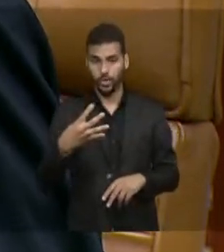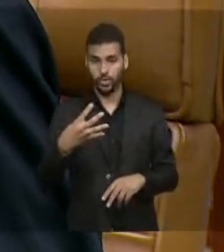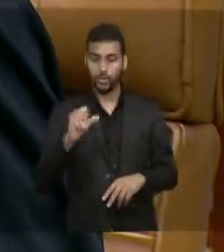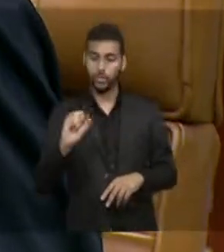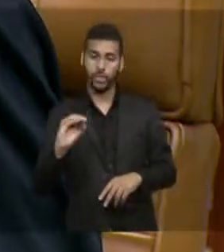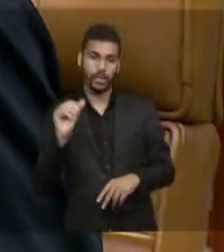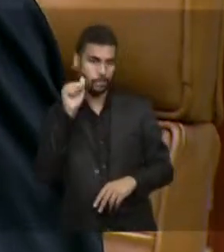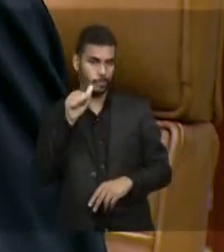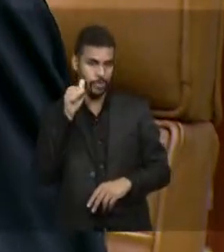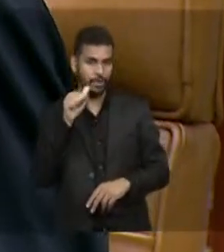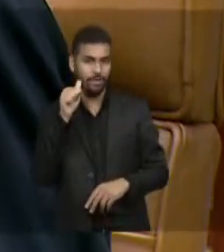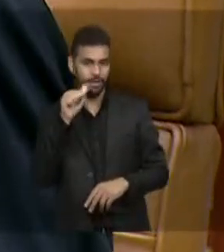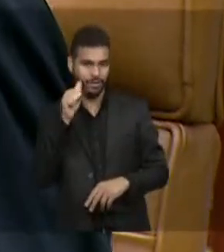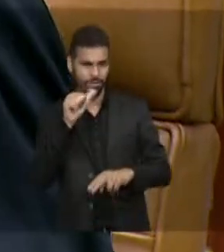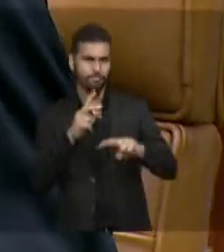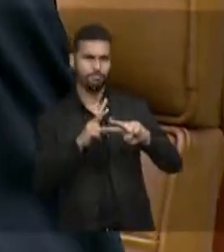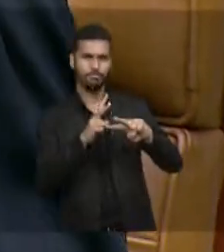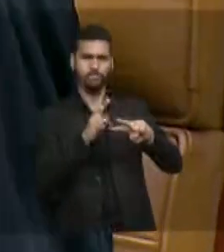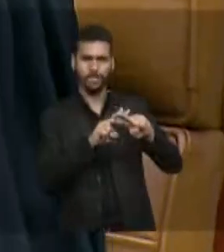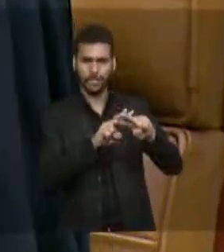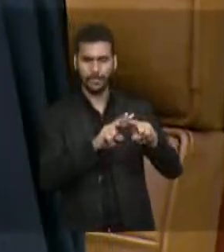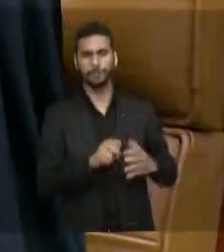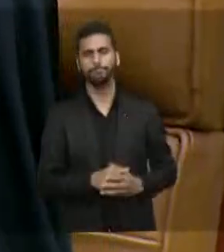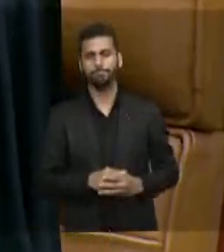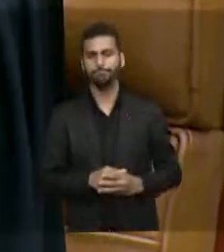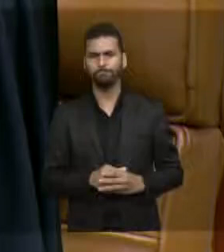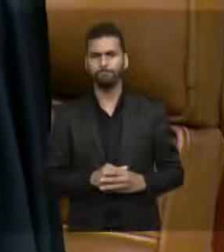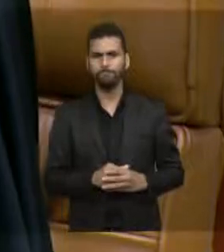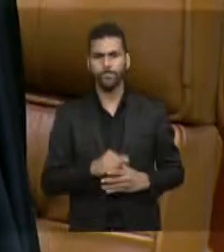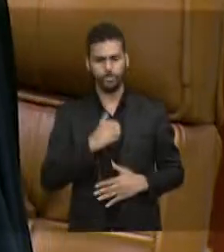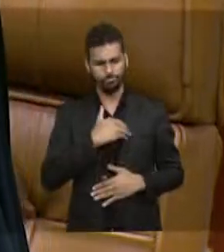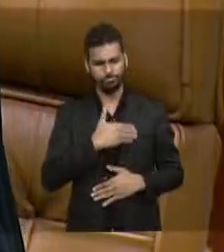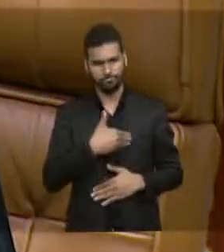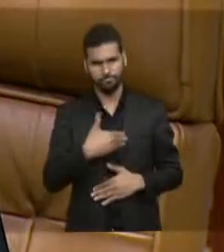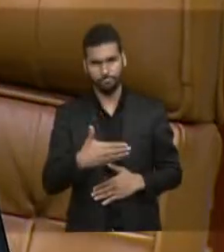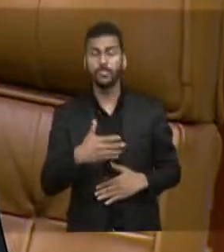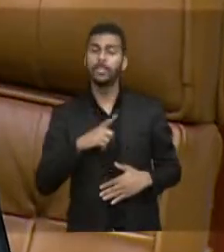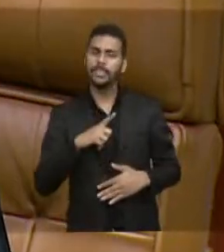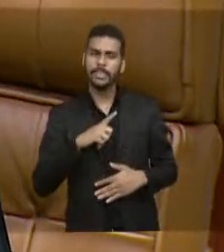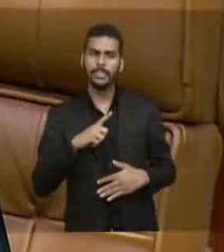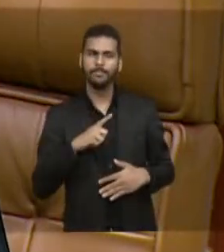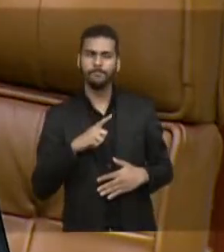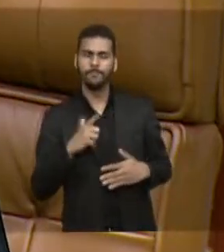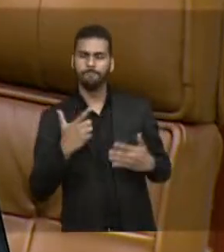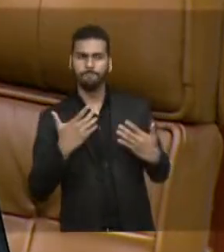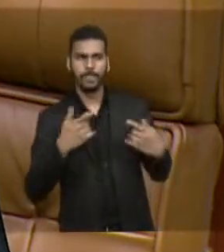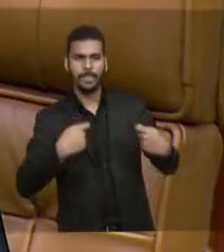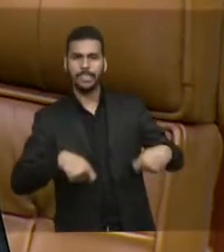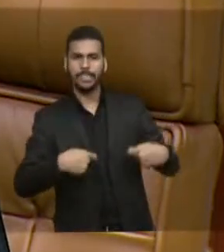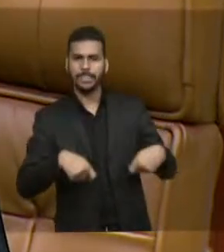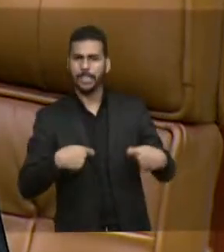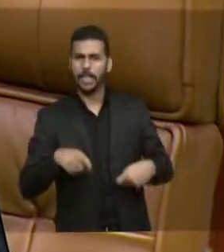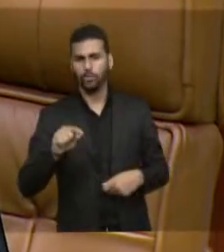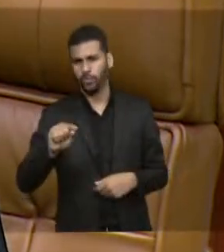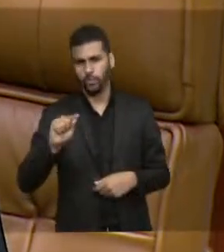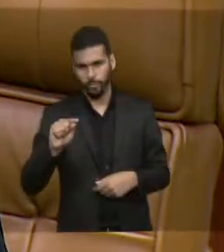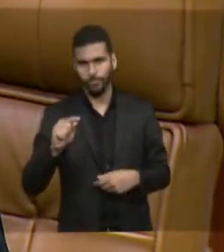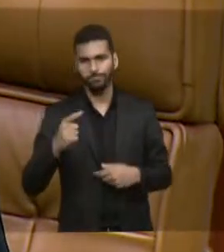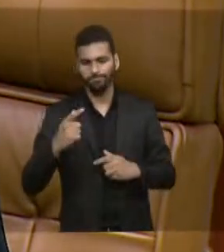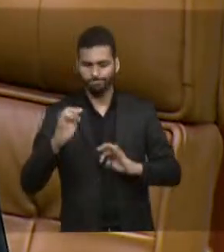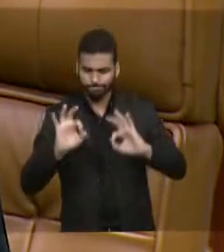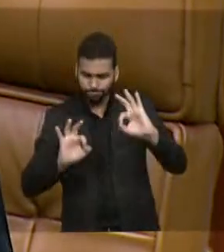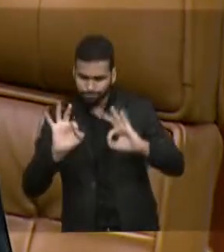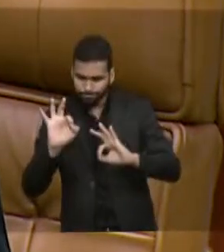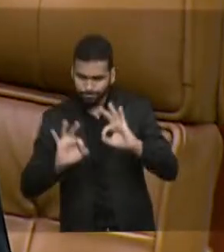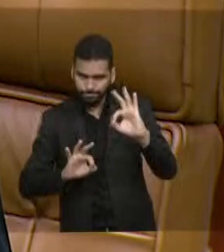mulheres e a partir disso houve a necessidade de montarmos uma verdadeira